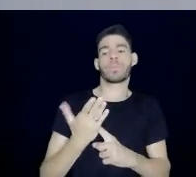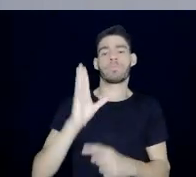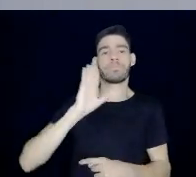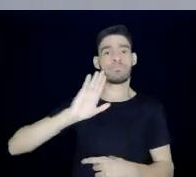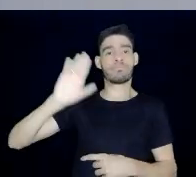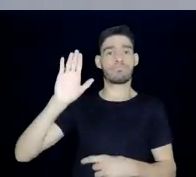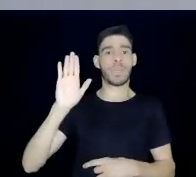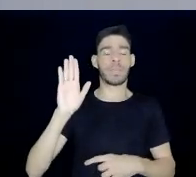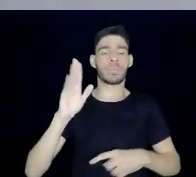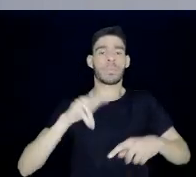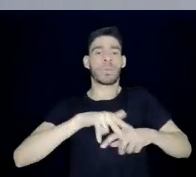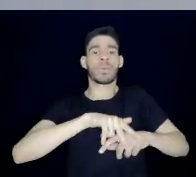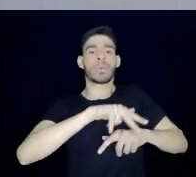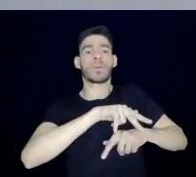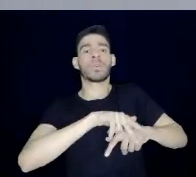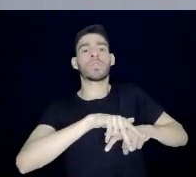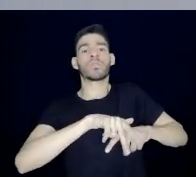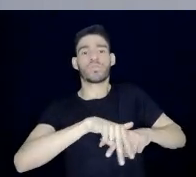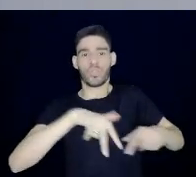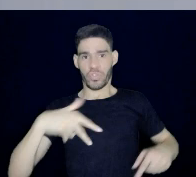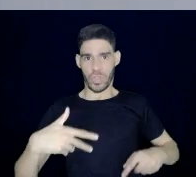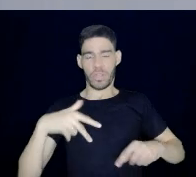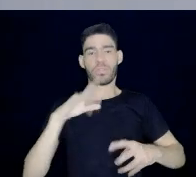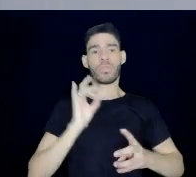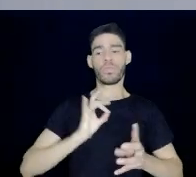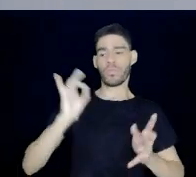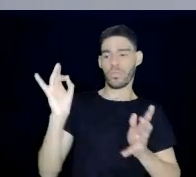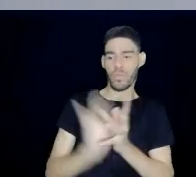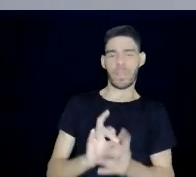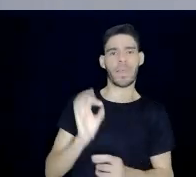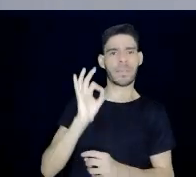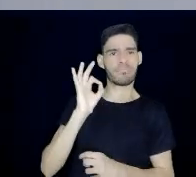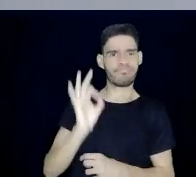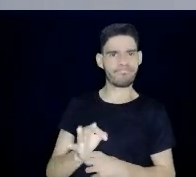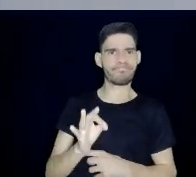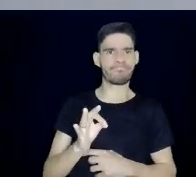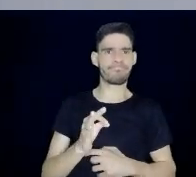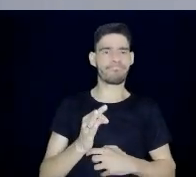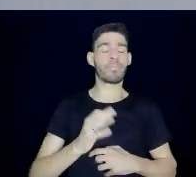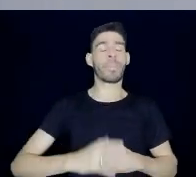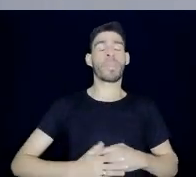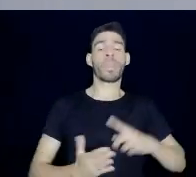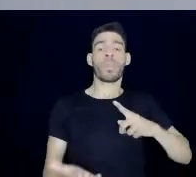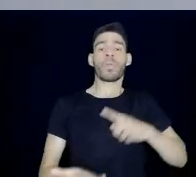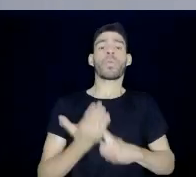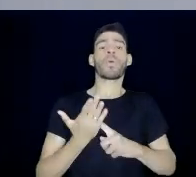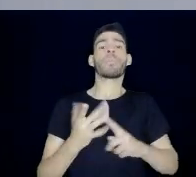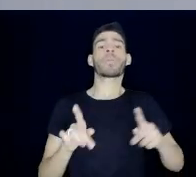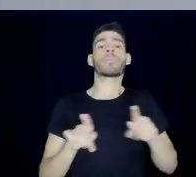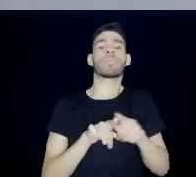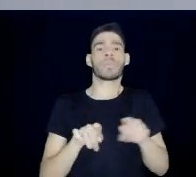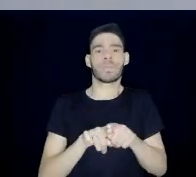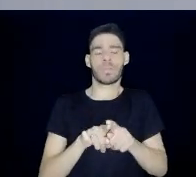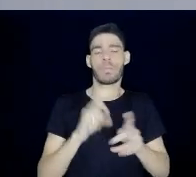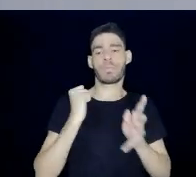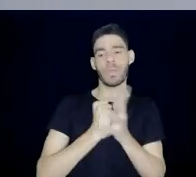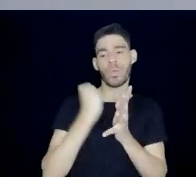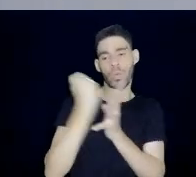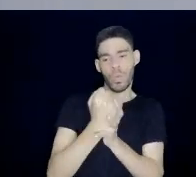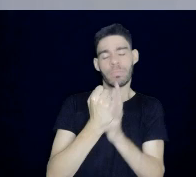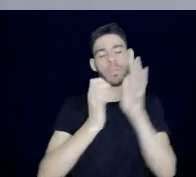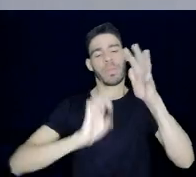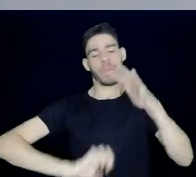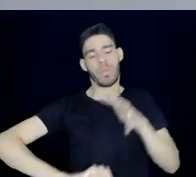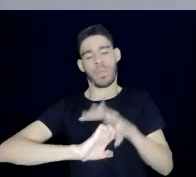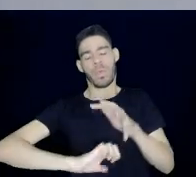as candidaturas de gênero, para que elas fossem efetivas e reais, não é? O compromisso também na contratação